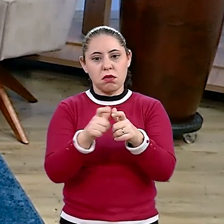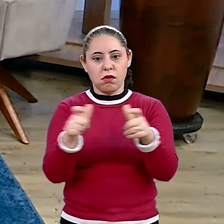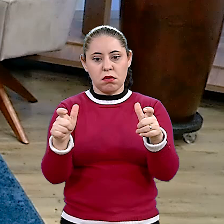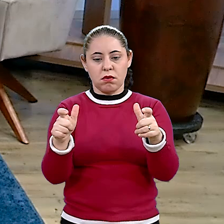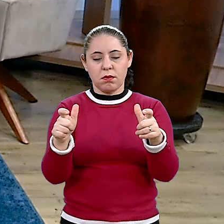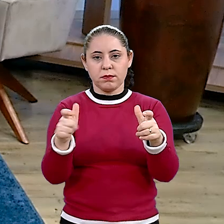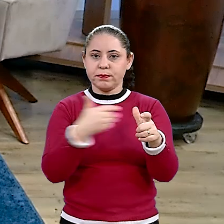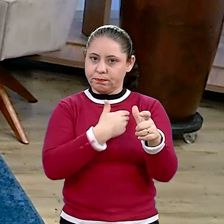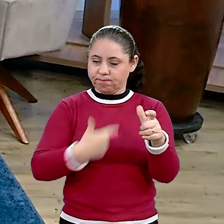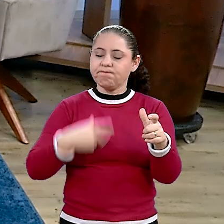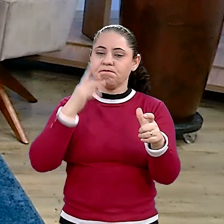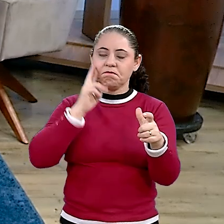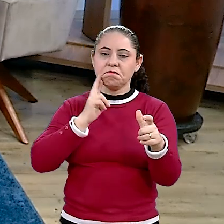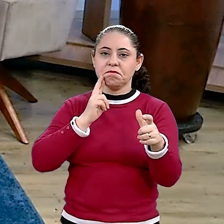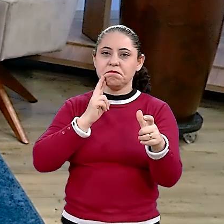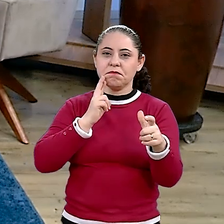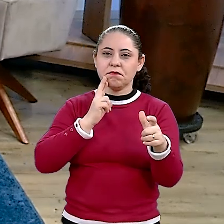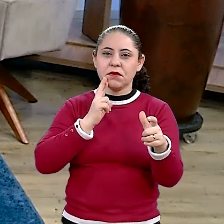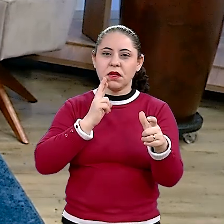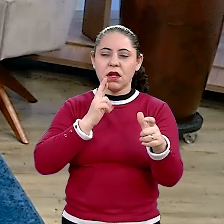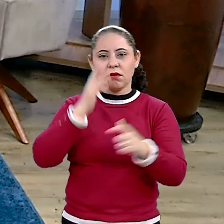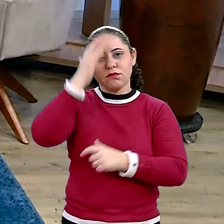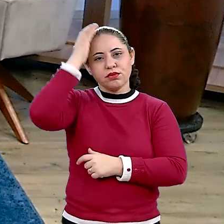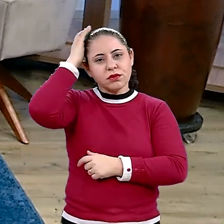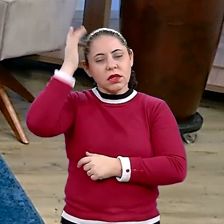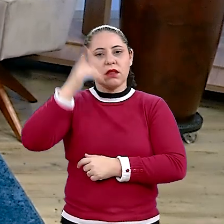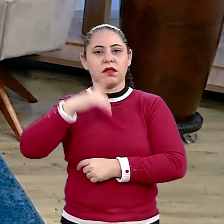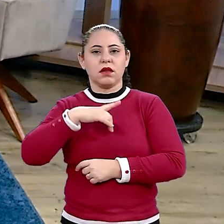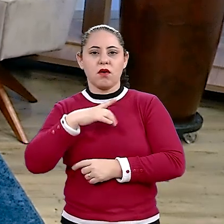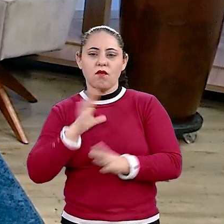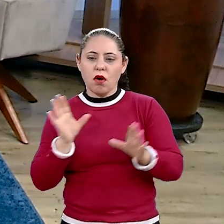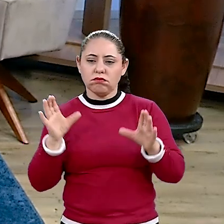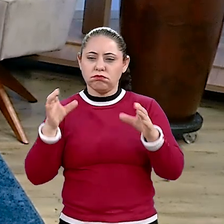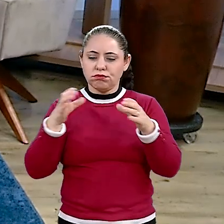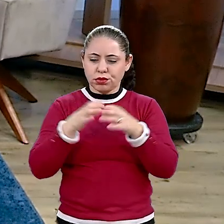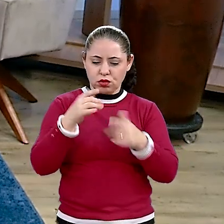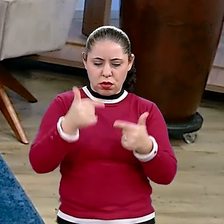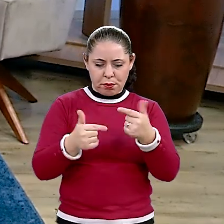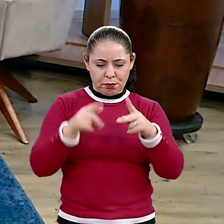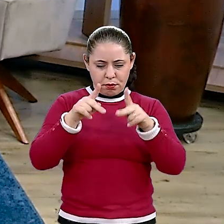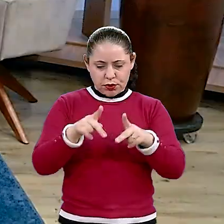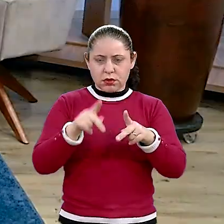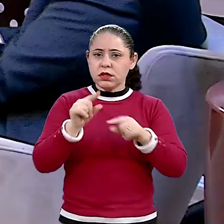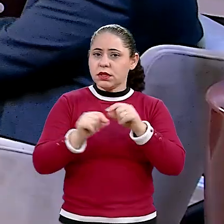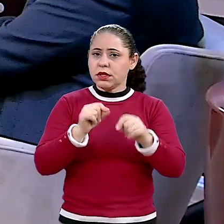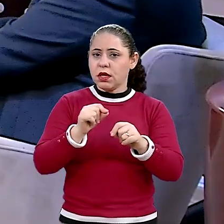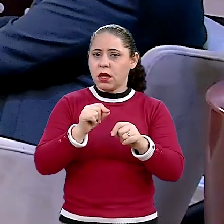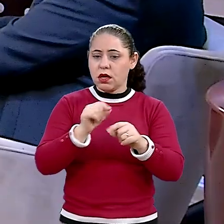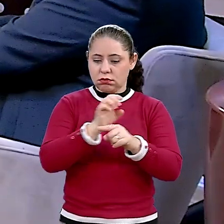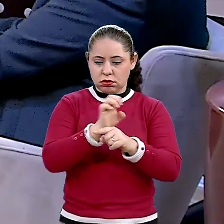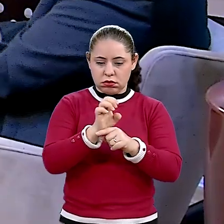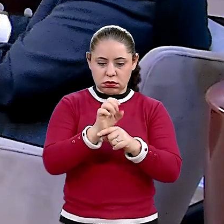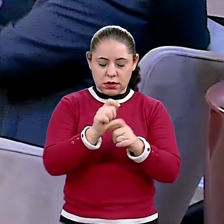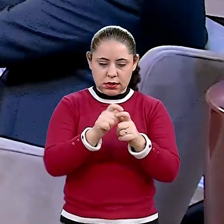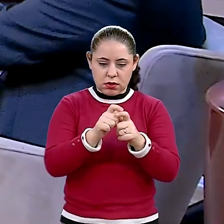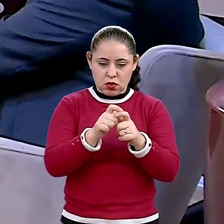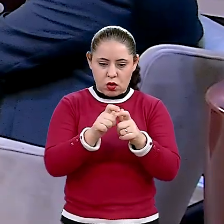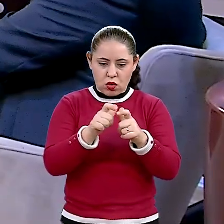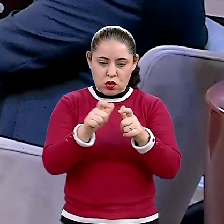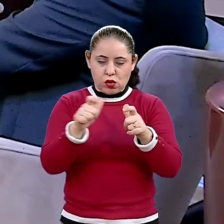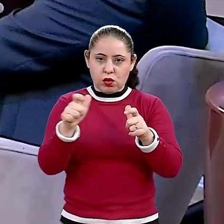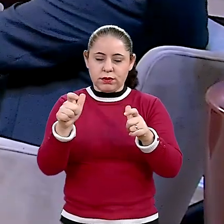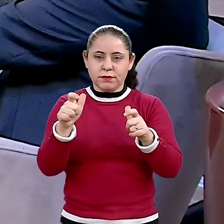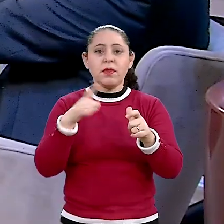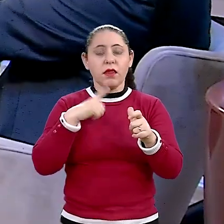Porque o governador Eduardo Rida e o governador Reinaldo colocaram um conjunto de políticas públicas com que o Mato Grosso do Sul crescesse, com a base